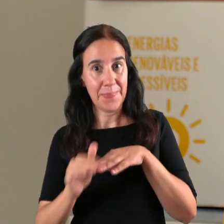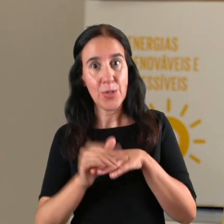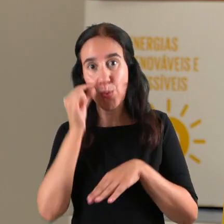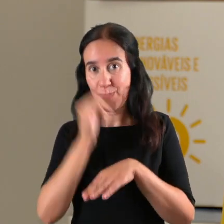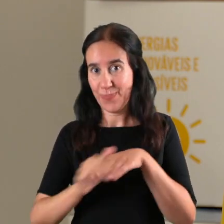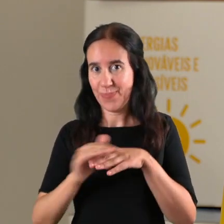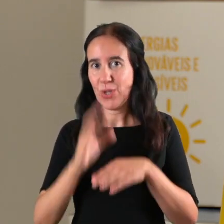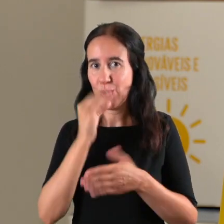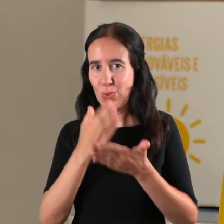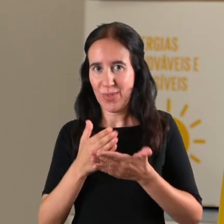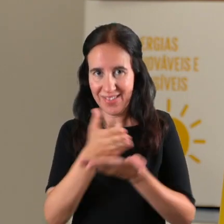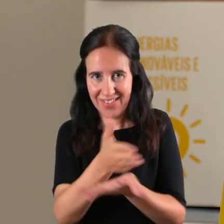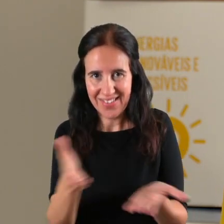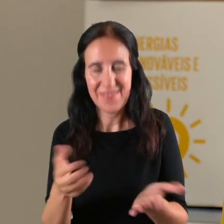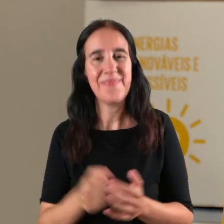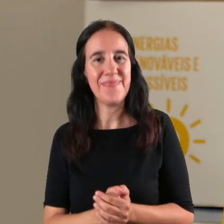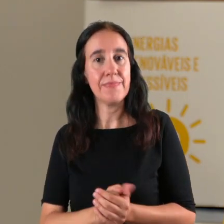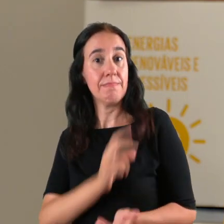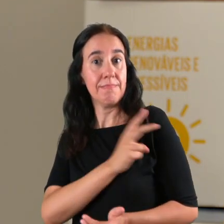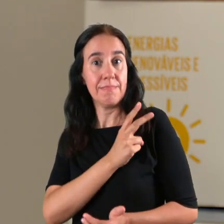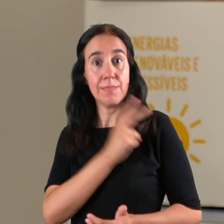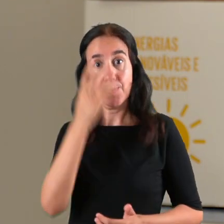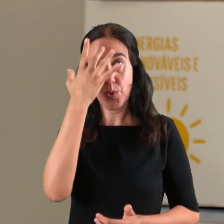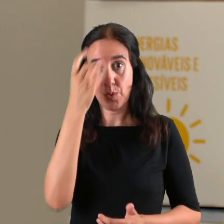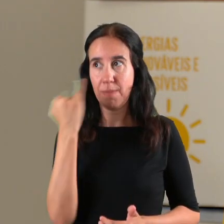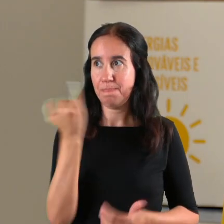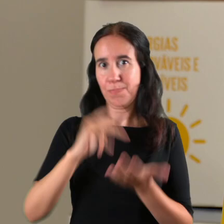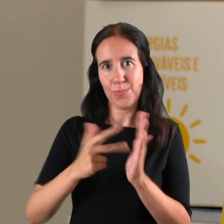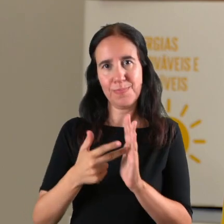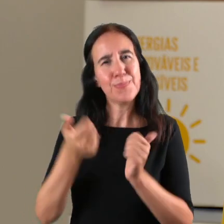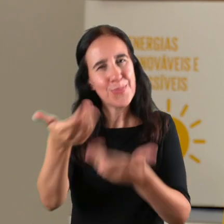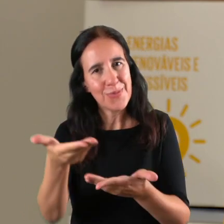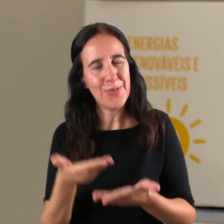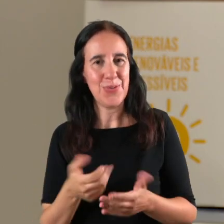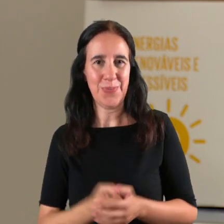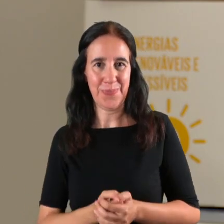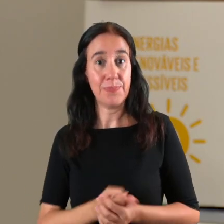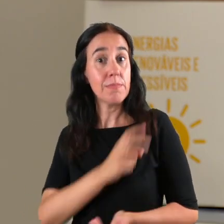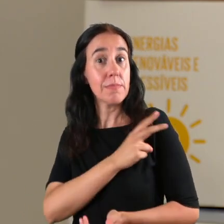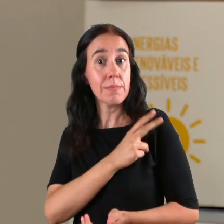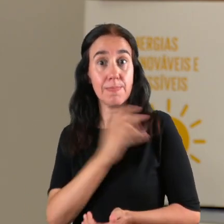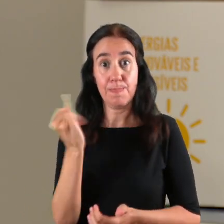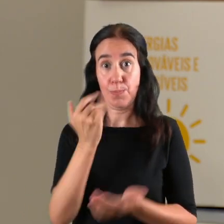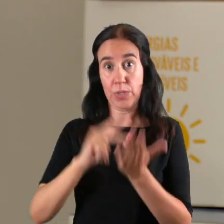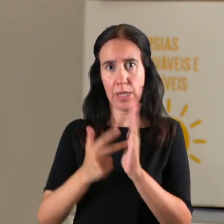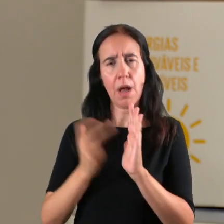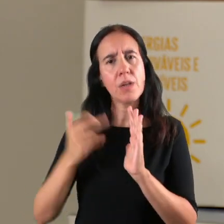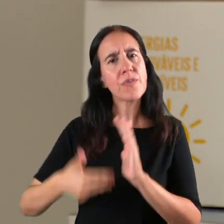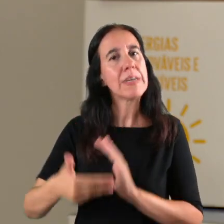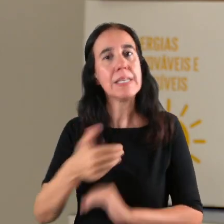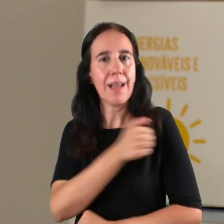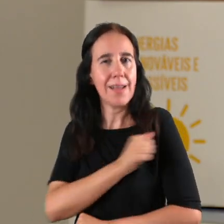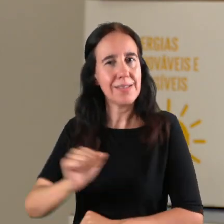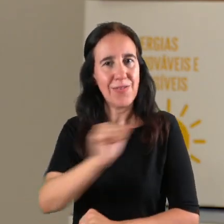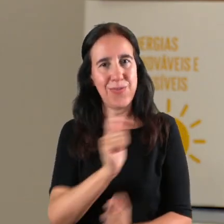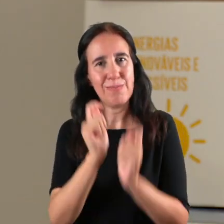caras e caros estudantes, sejam muito bem-vindos ao Instituto Politécnico de Setúbal, o Politécnico que irá nos próximos anos